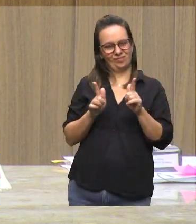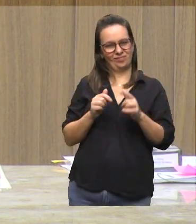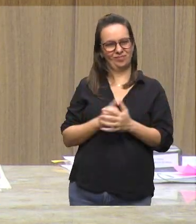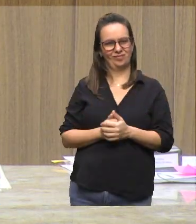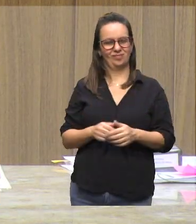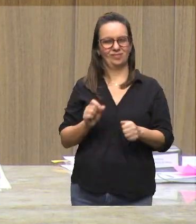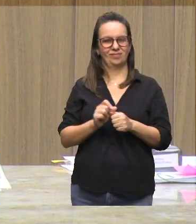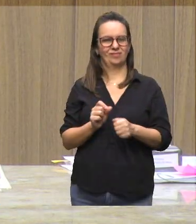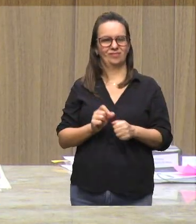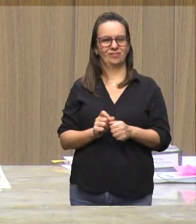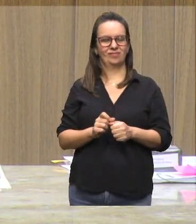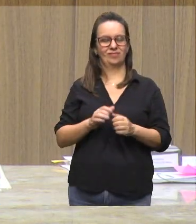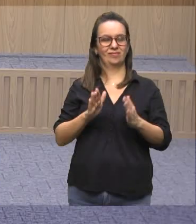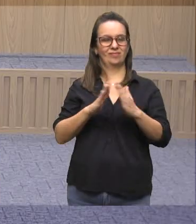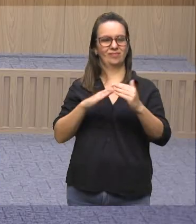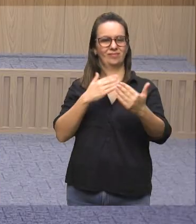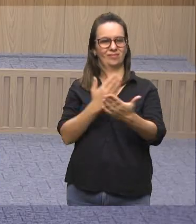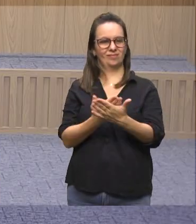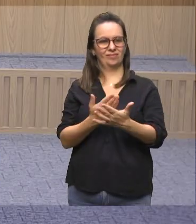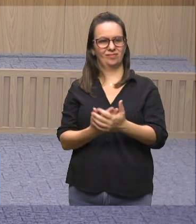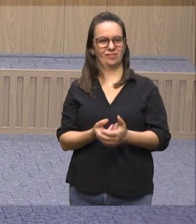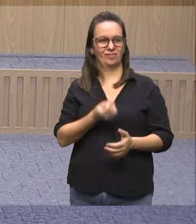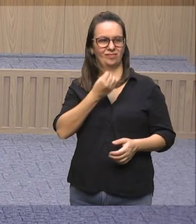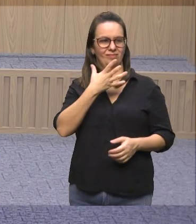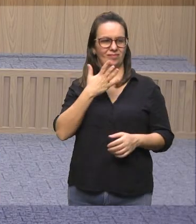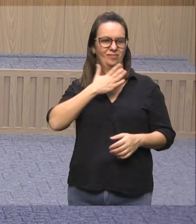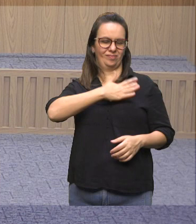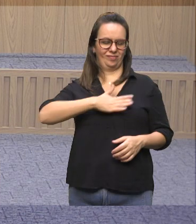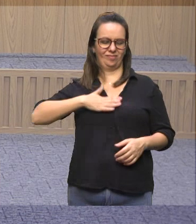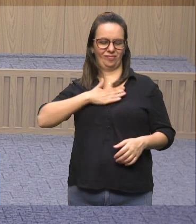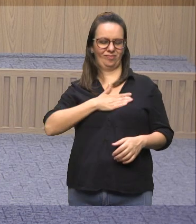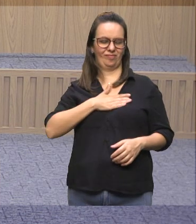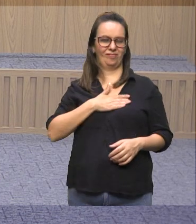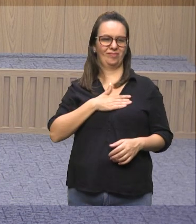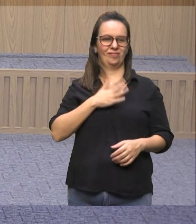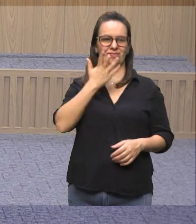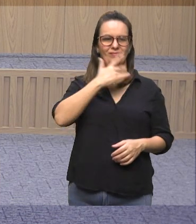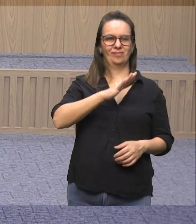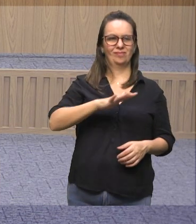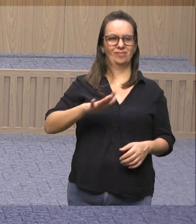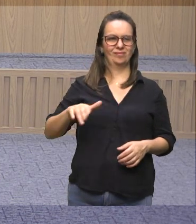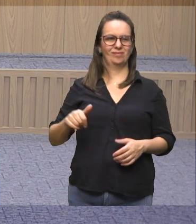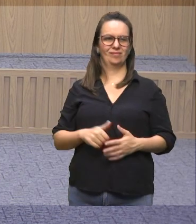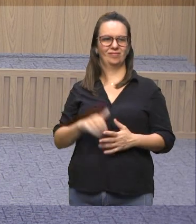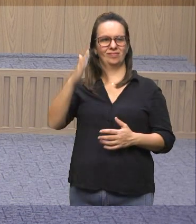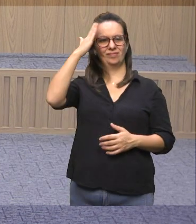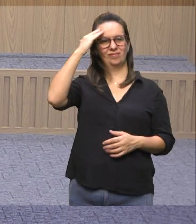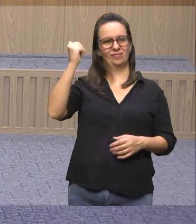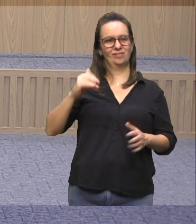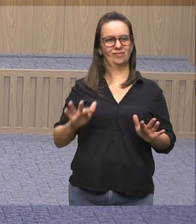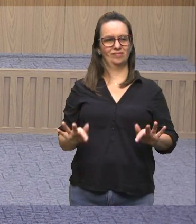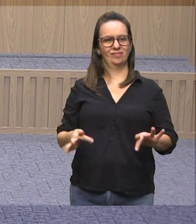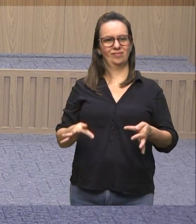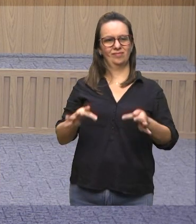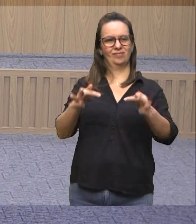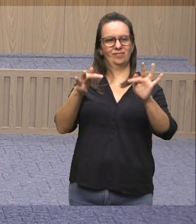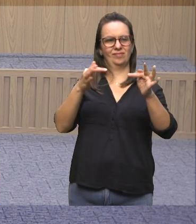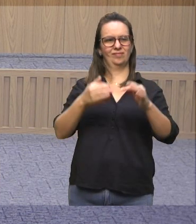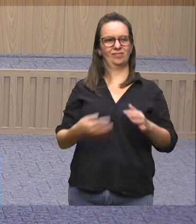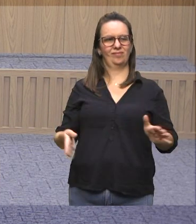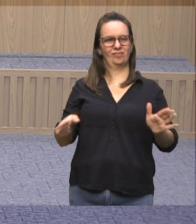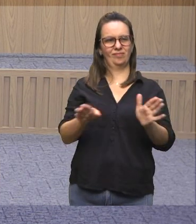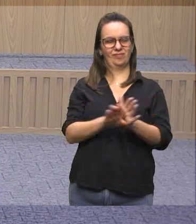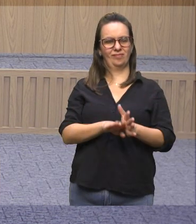uma escola moderna e agradável para os nossos alunos, né? A gente sabe que a tecnologia está aí, a gente sabe